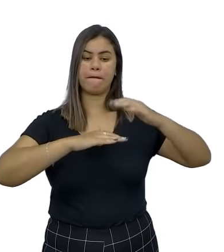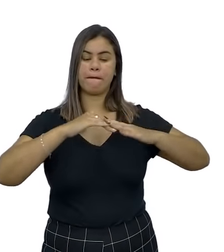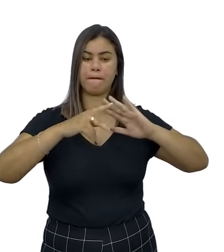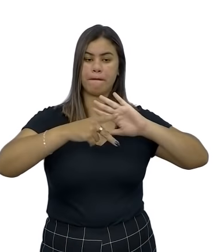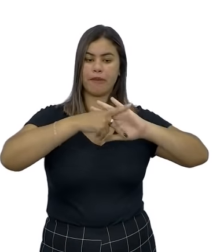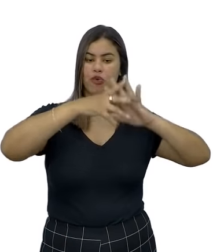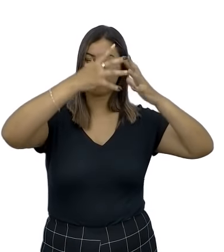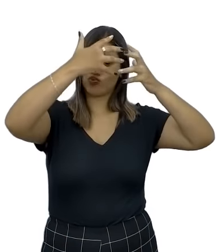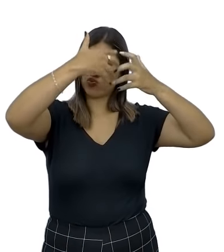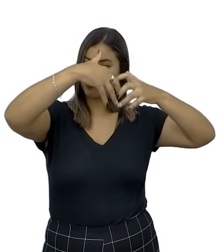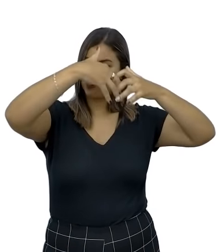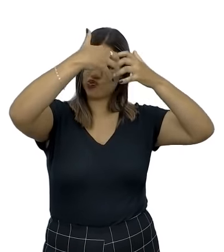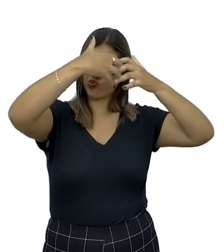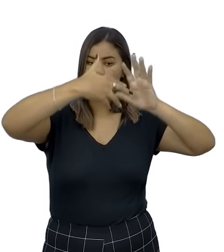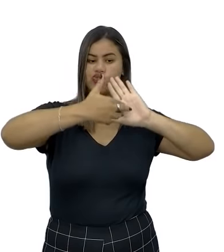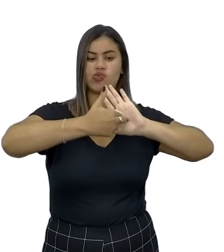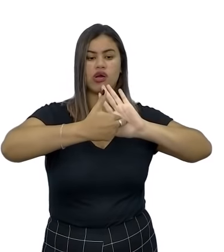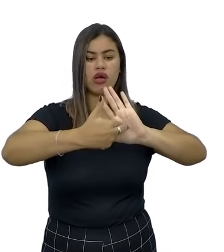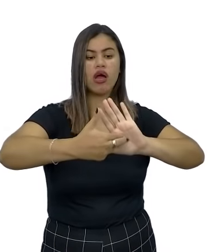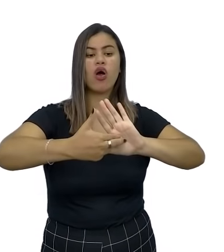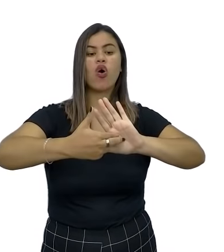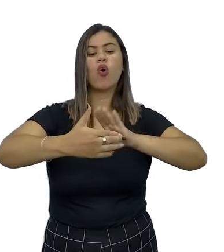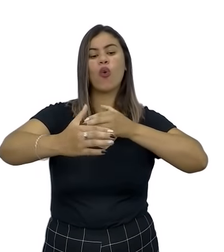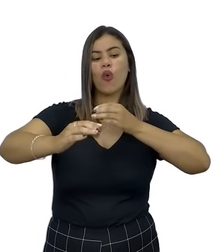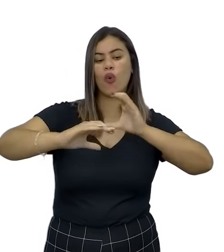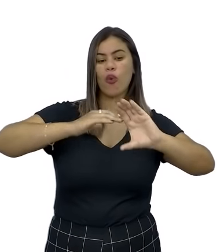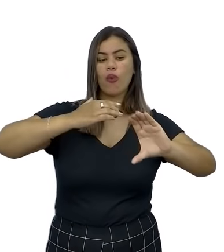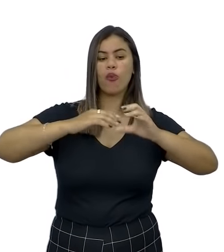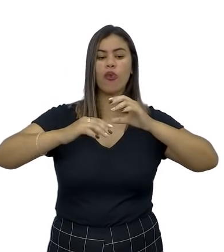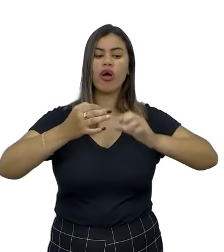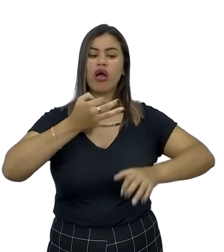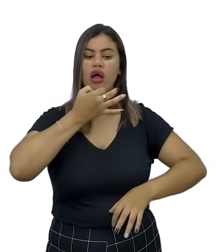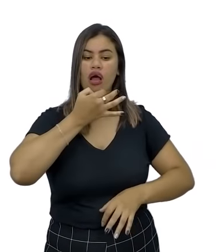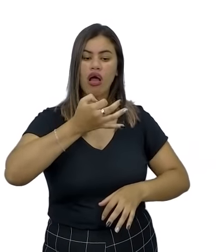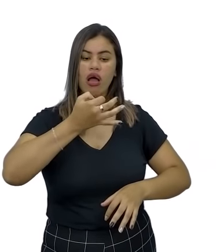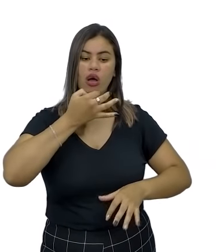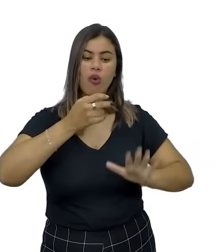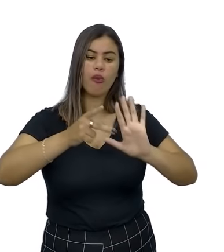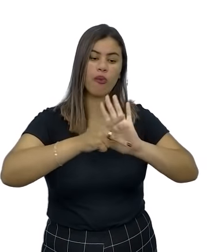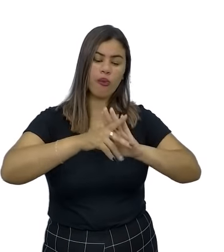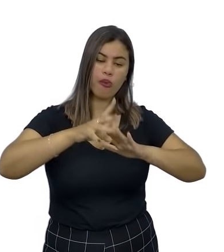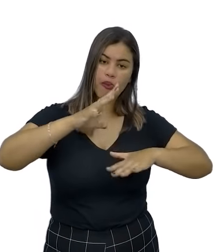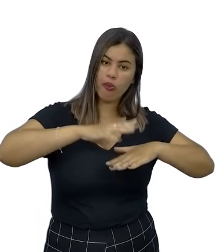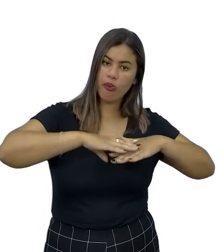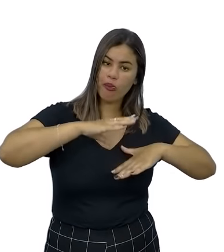de raciocinar, representar, comunicar e argumentar